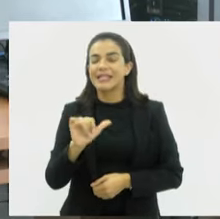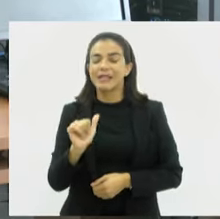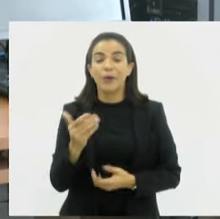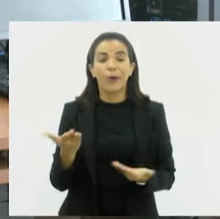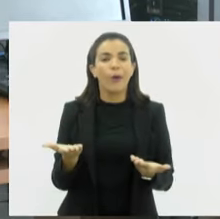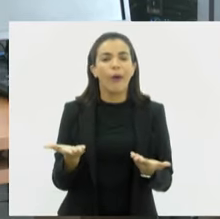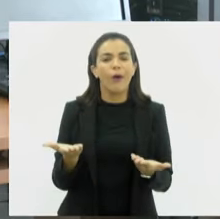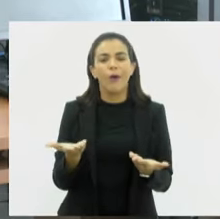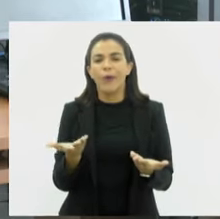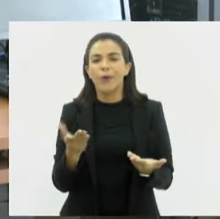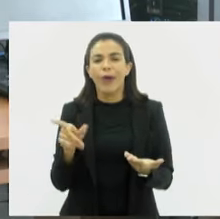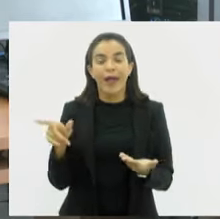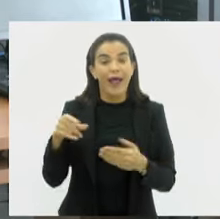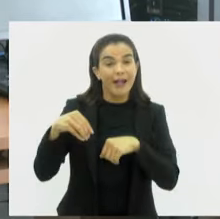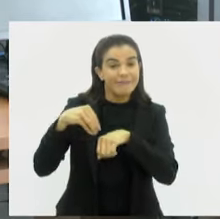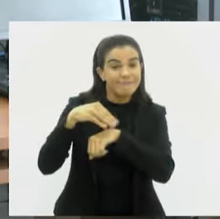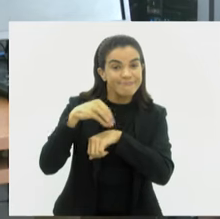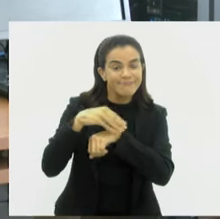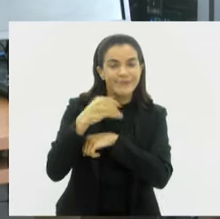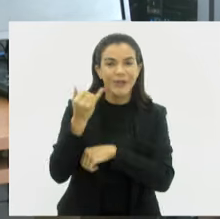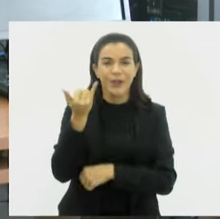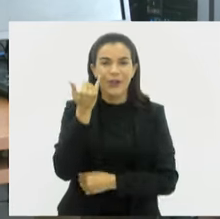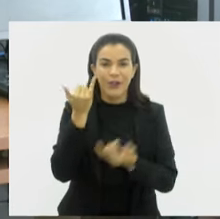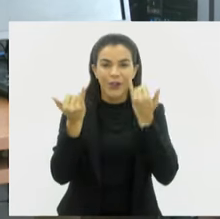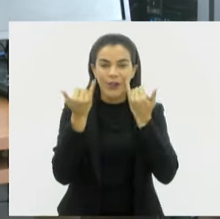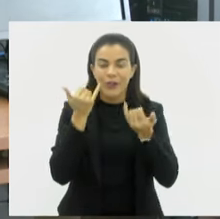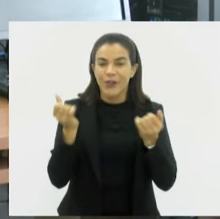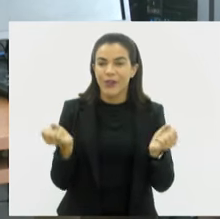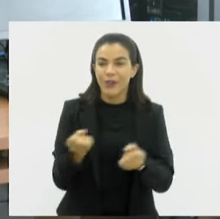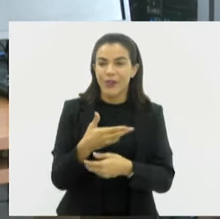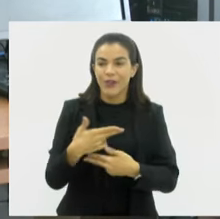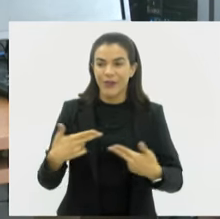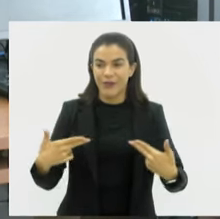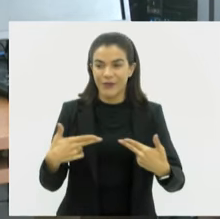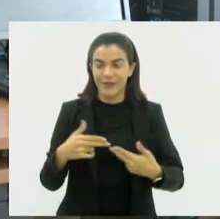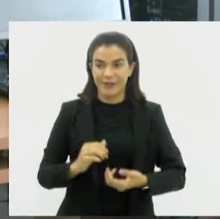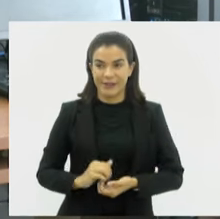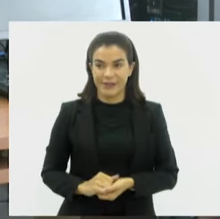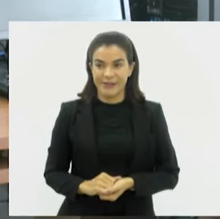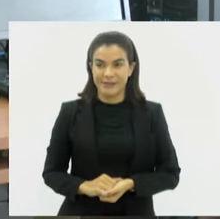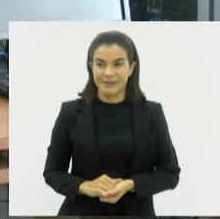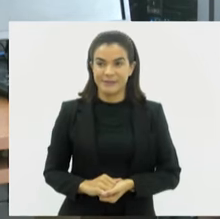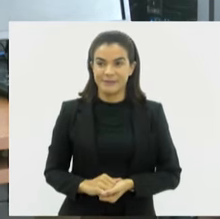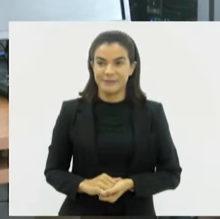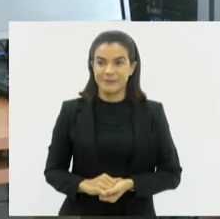acontecer hoje? O que ela traz de novidades para a gente sobre o dia de comemoração?